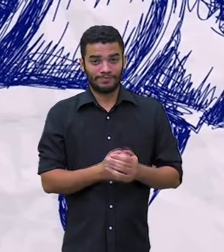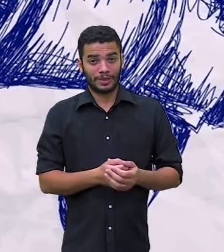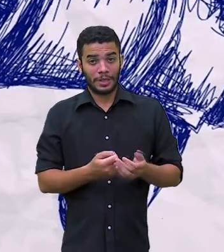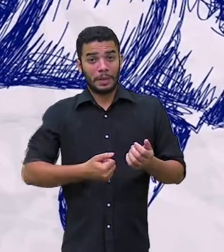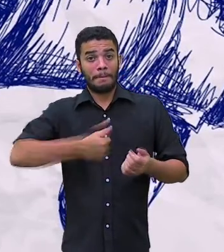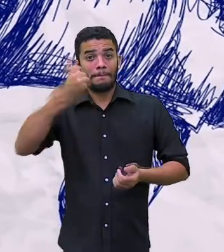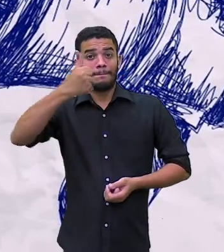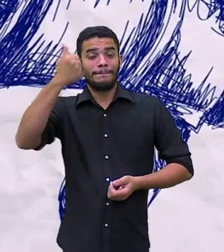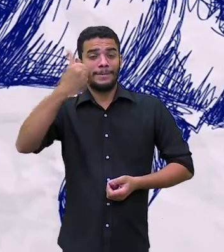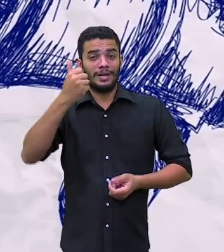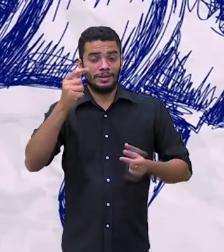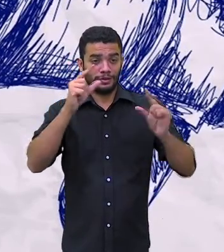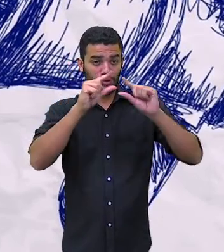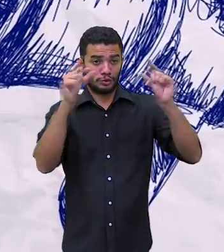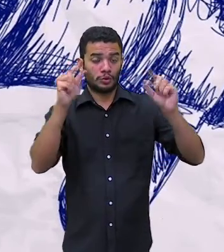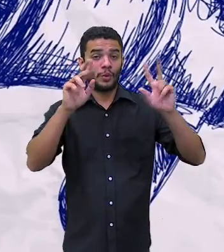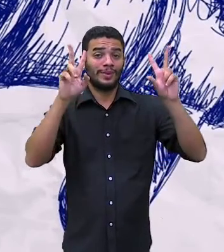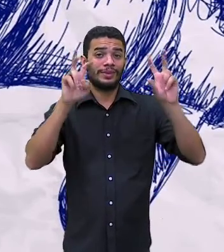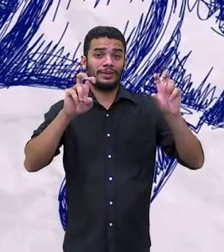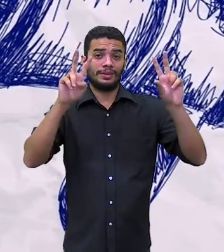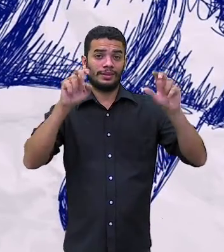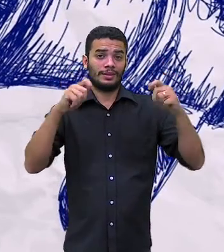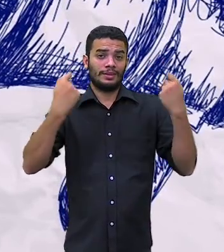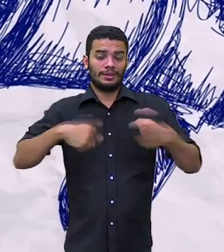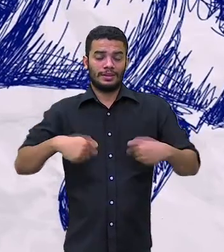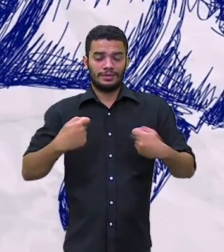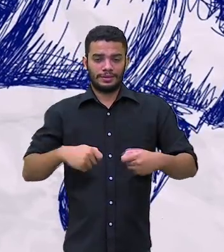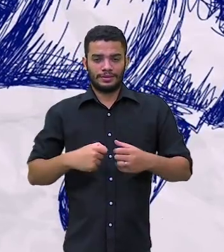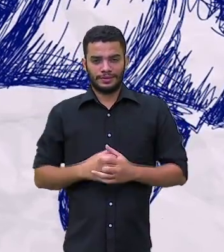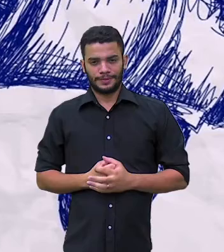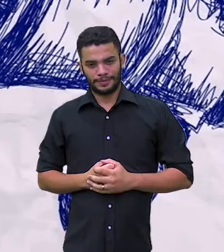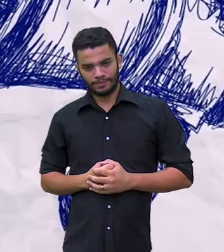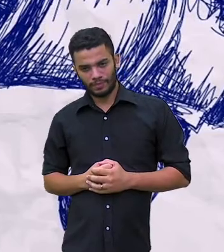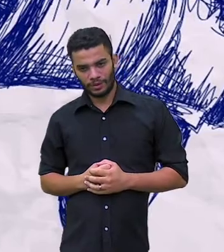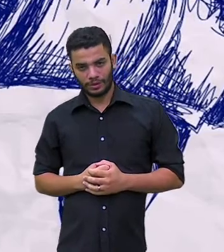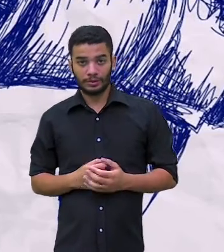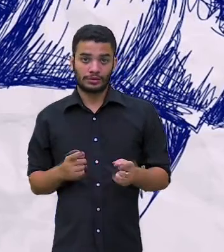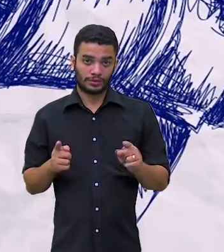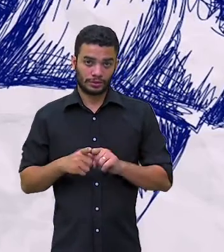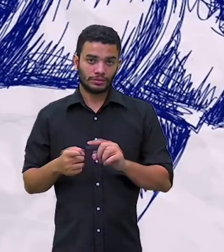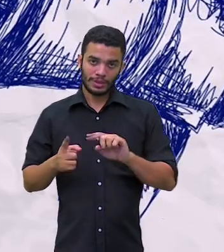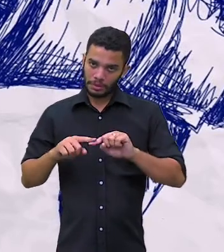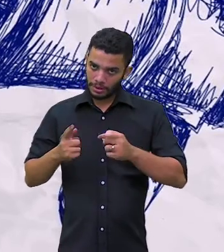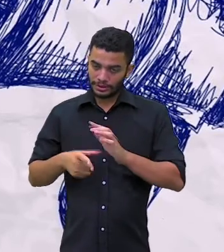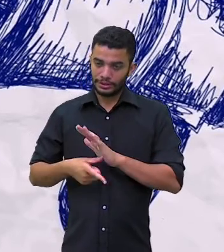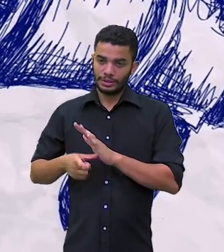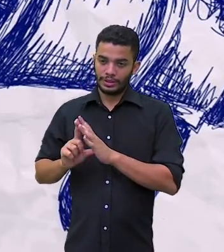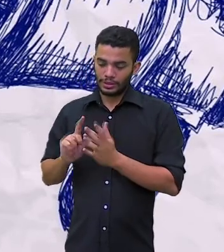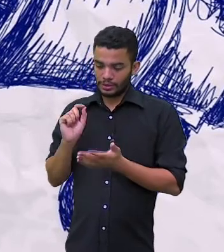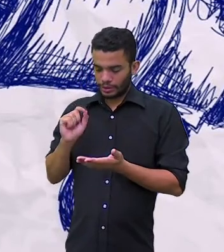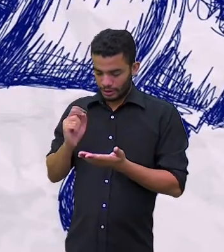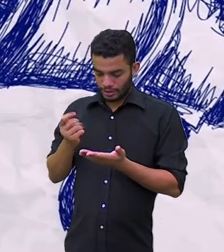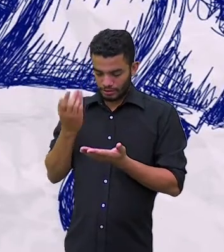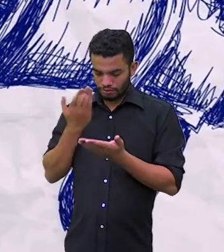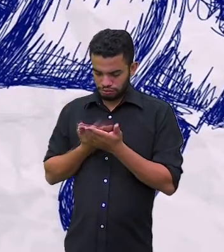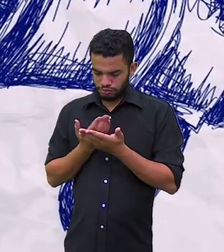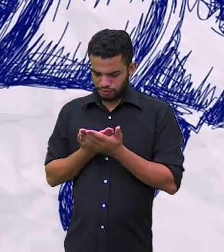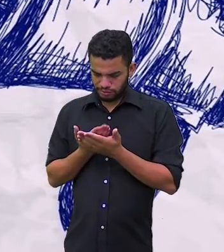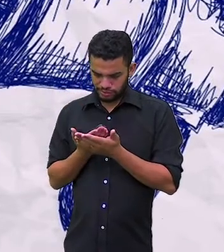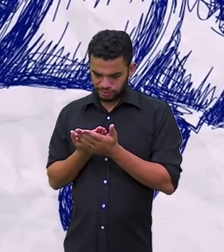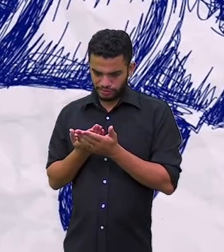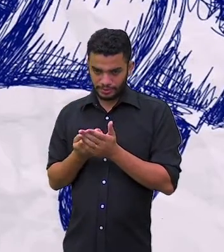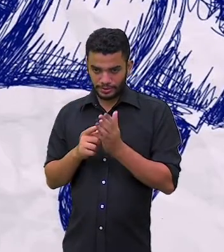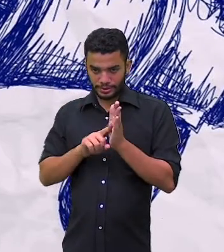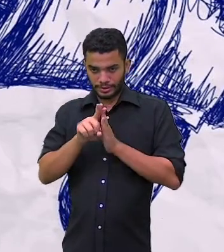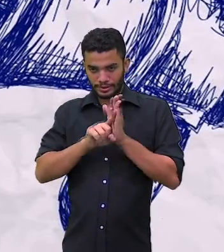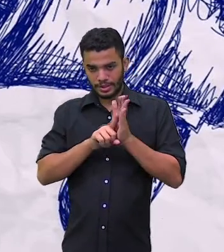Sim, vamos determinar qual que é o tema, né, do seu artigo. E pesquise sobre o tema que você selecionou. É